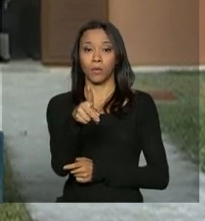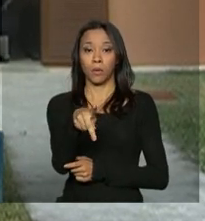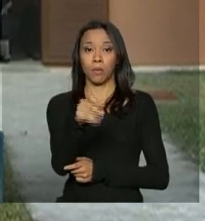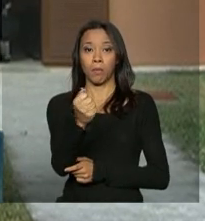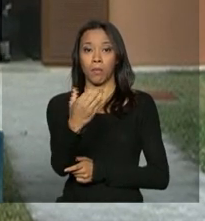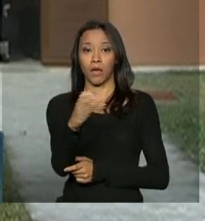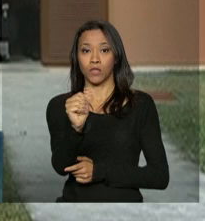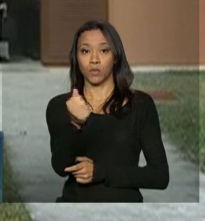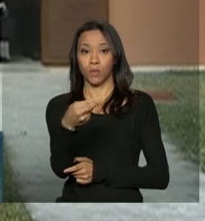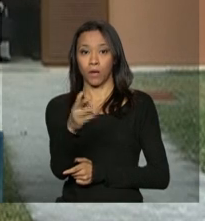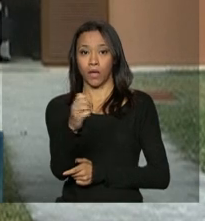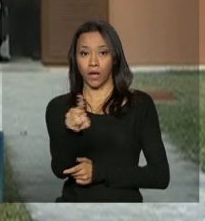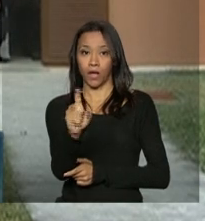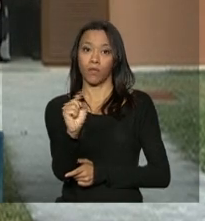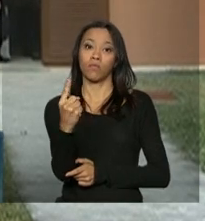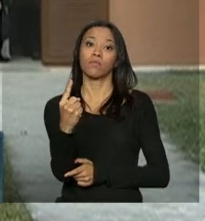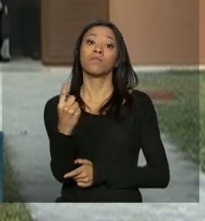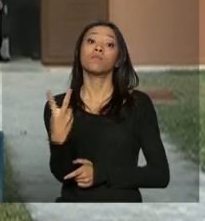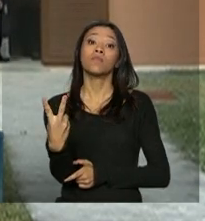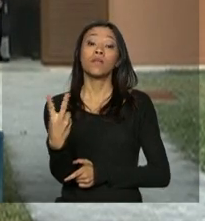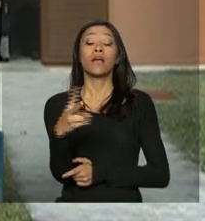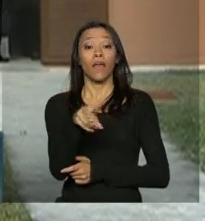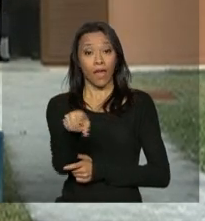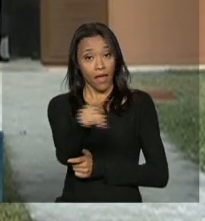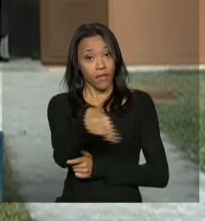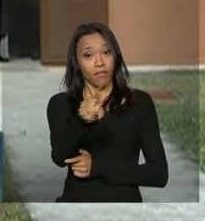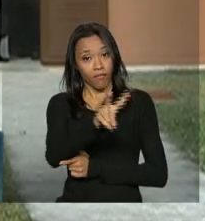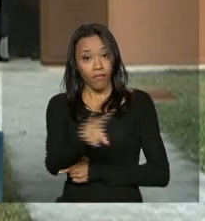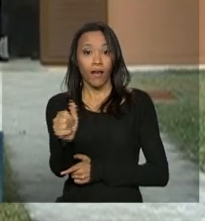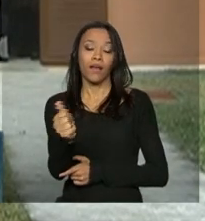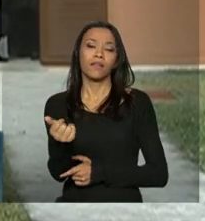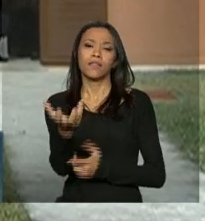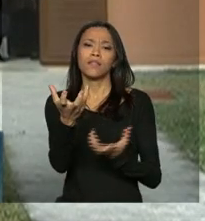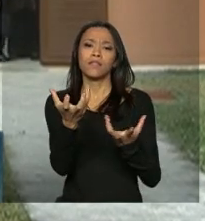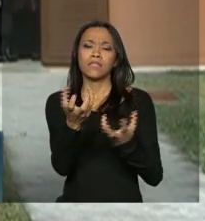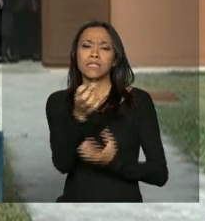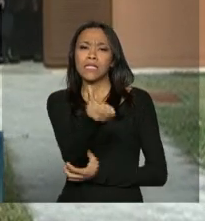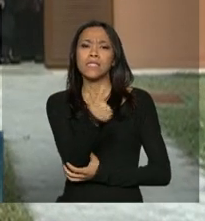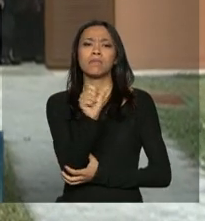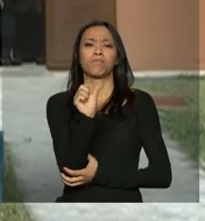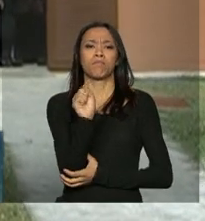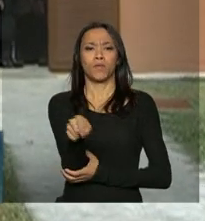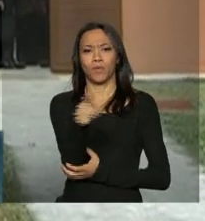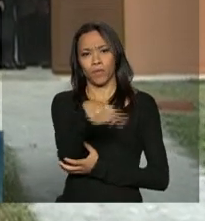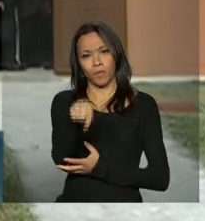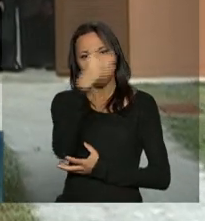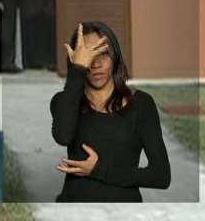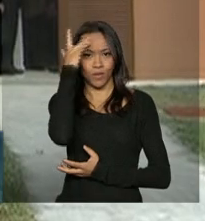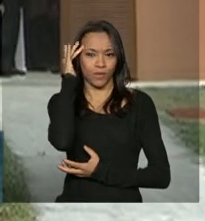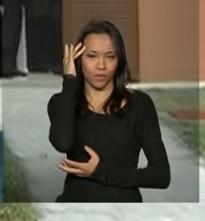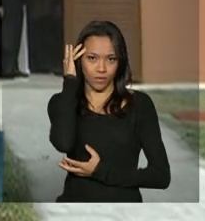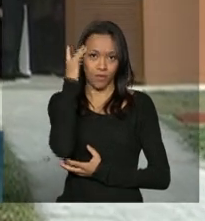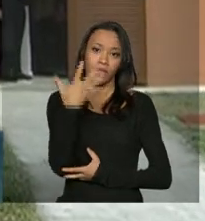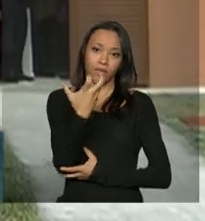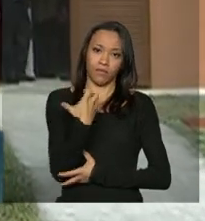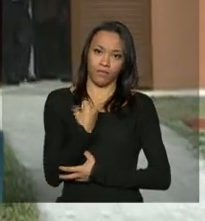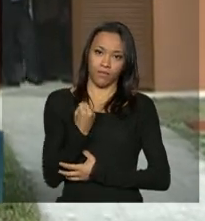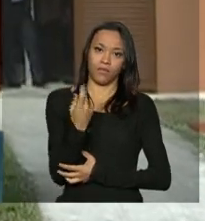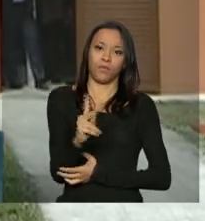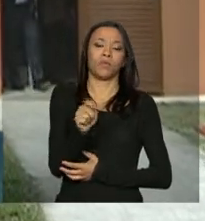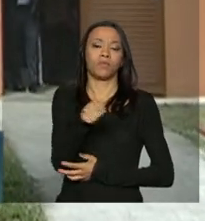doss condomínios que vão beneficiar cerca de 6.000 pessoas numa cerimônia de entrega de